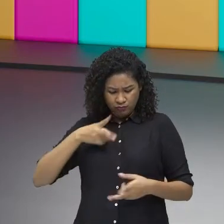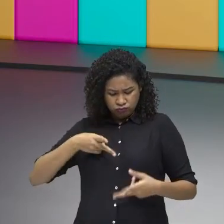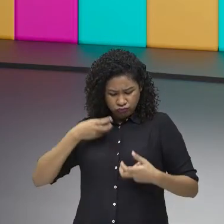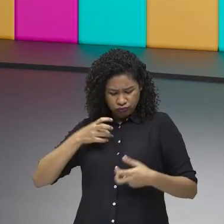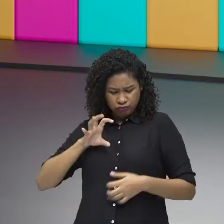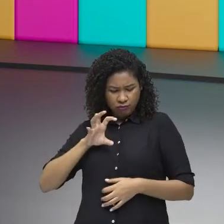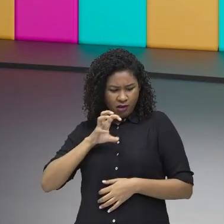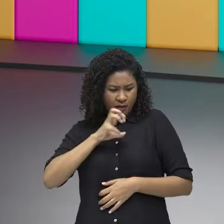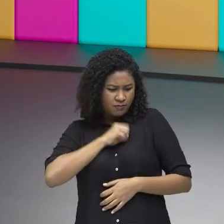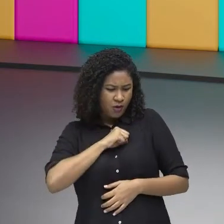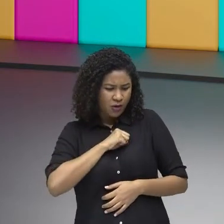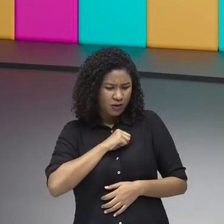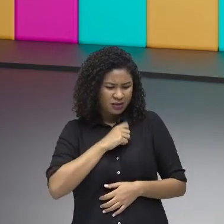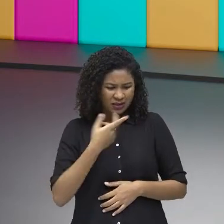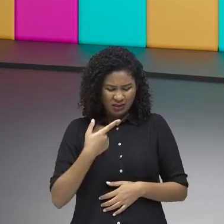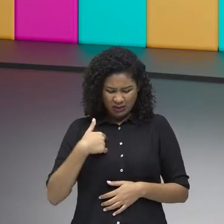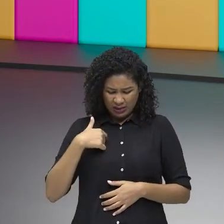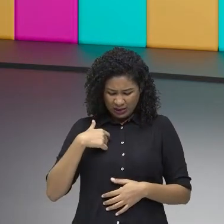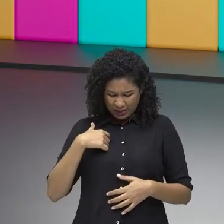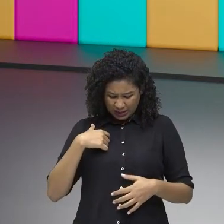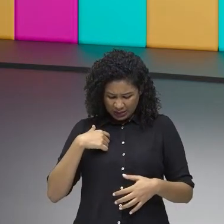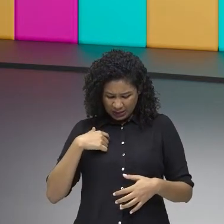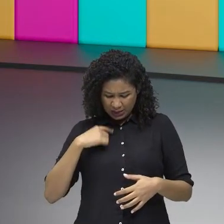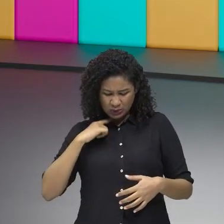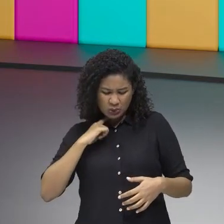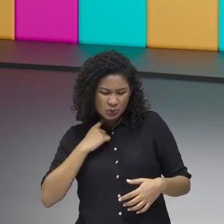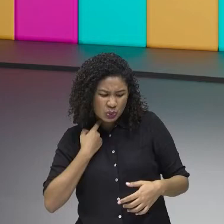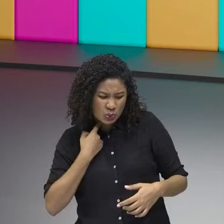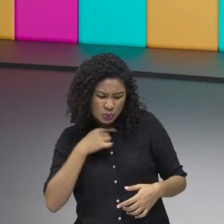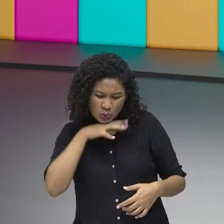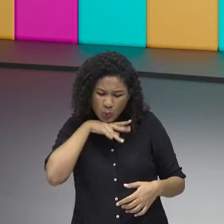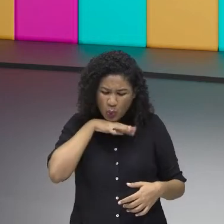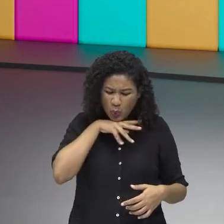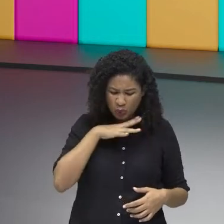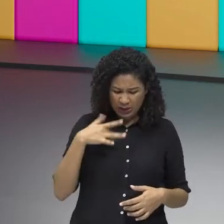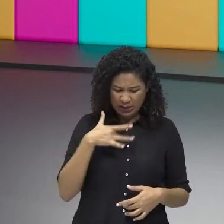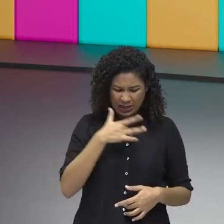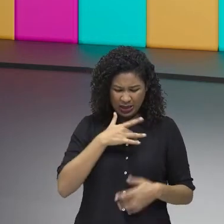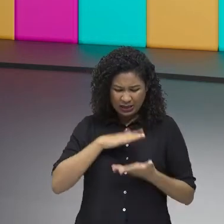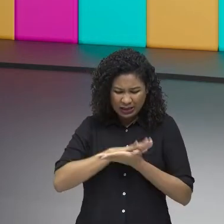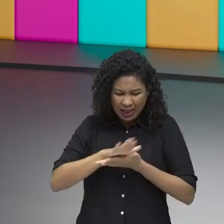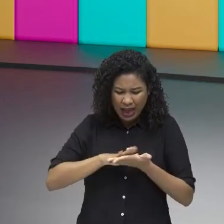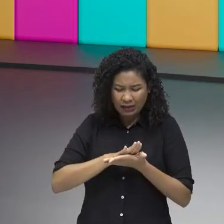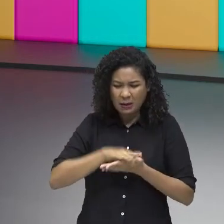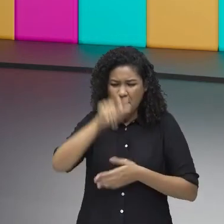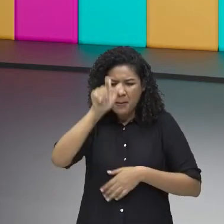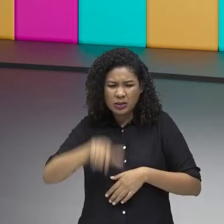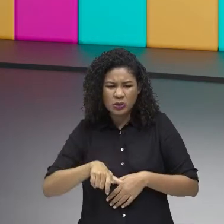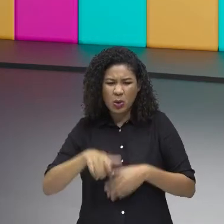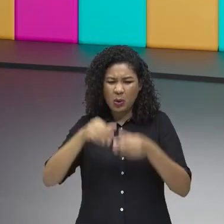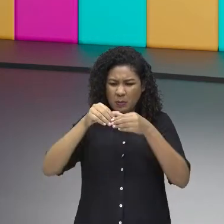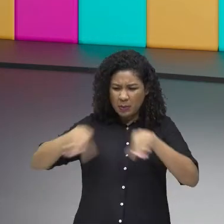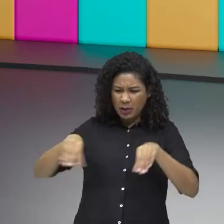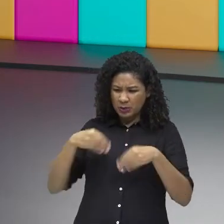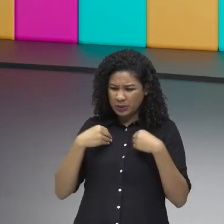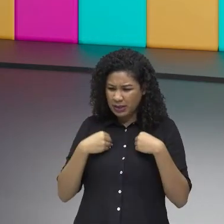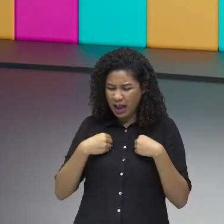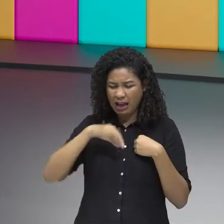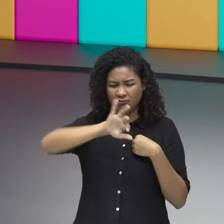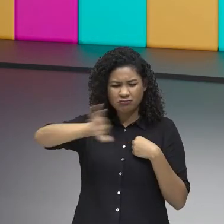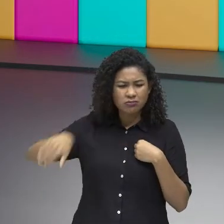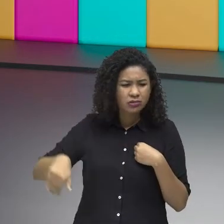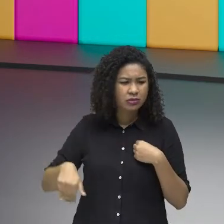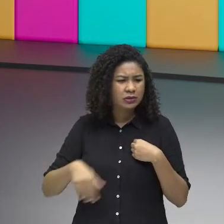de tudo que não fosse saudável. Isso quer dizer pessoas, tarefas,